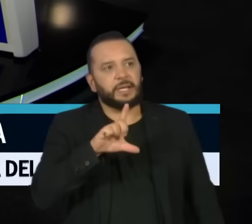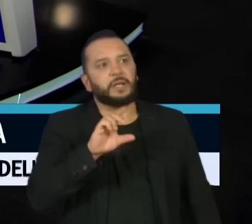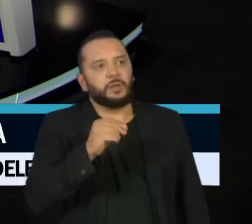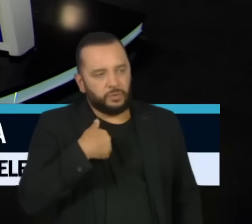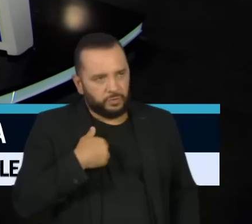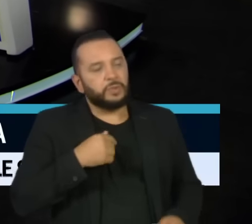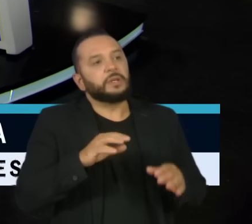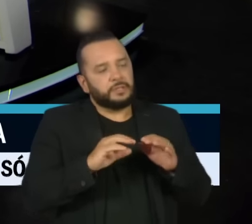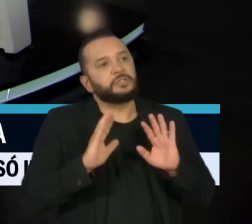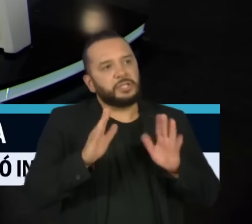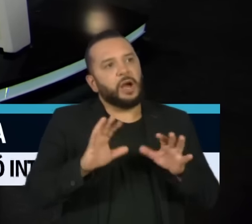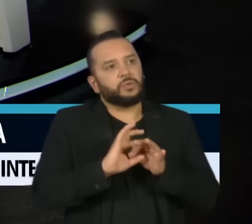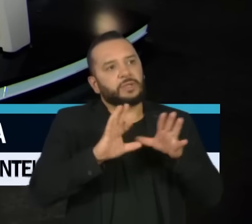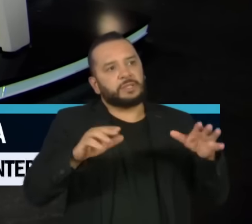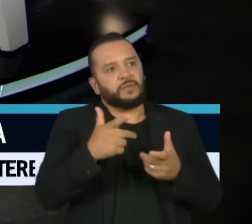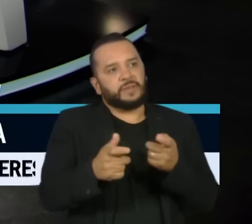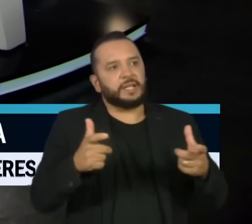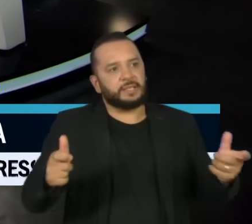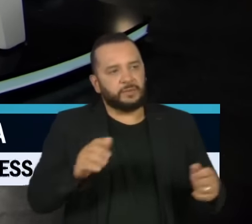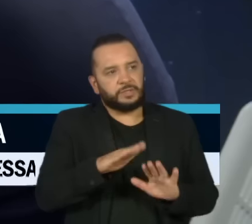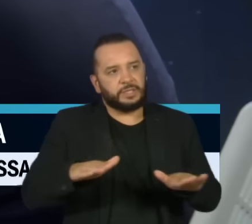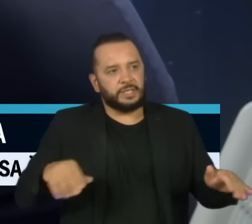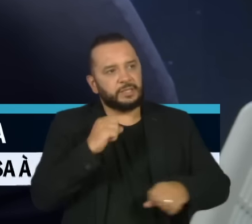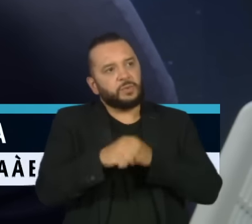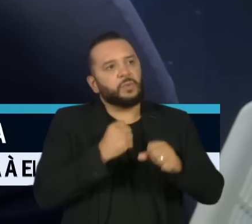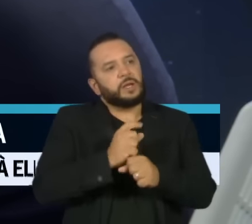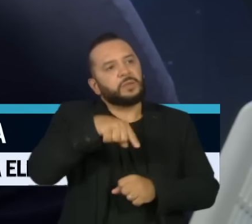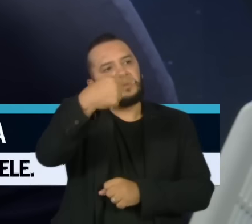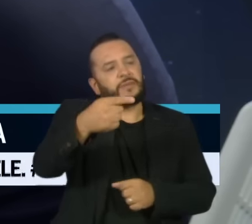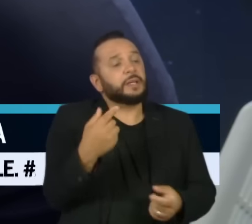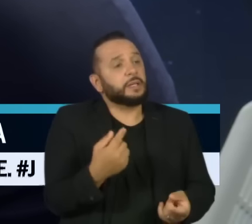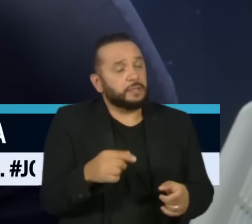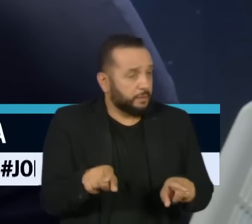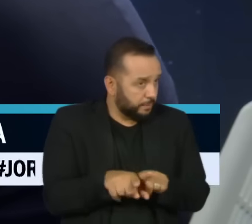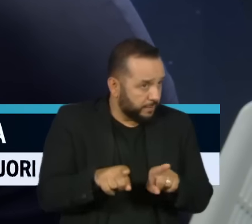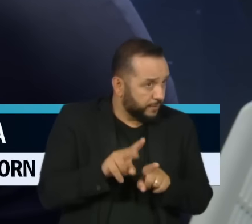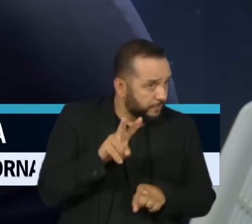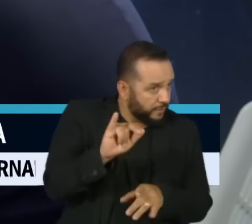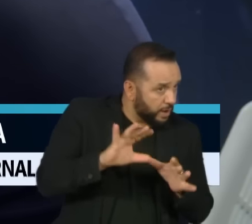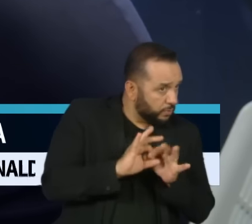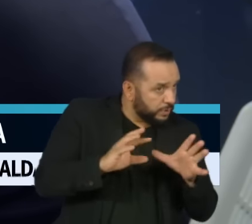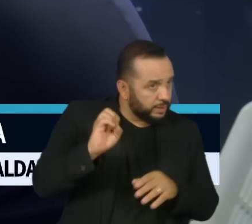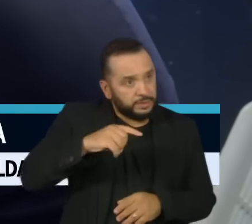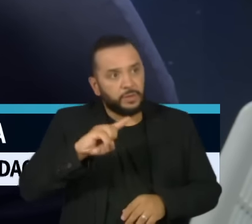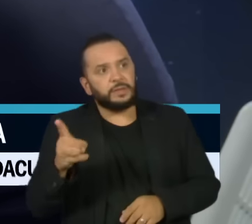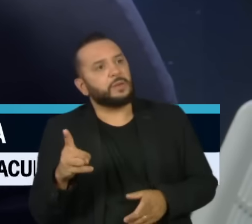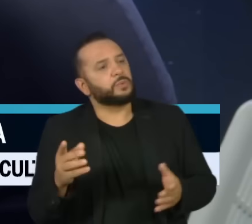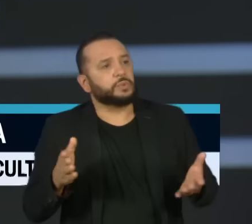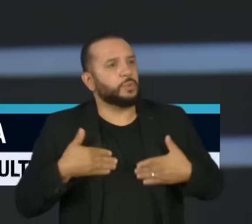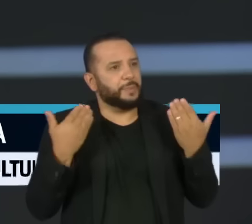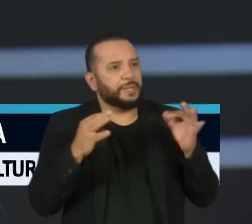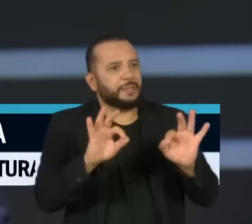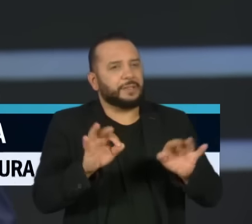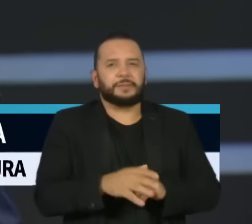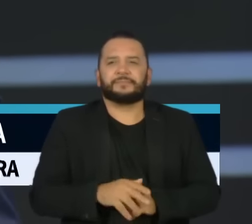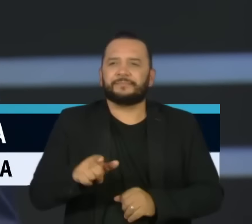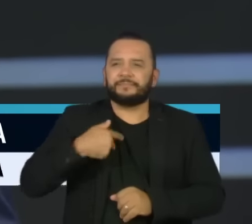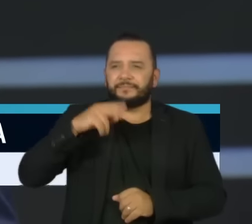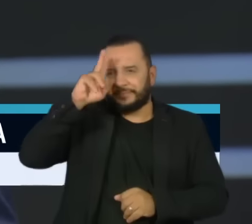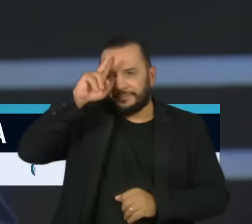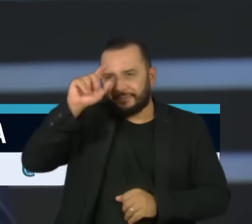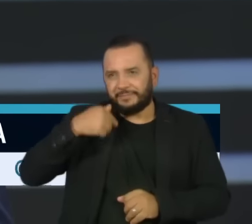de crianças para o ano que vem, mas também não desconversou sobre se vai autorizar ou não. Nenhuma surpresa até aí. Vamos só lembrar a